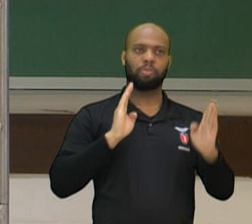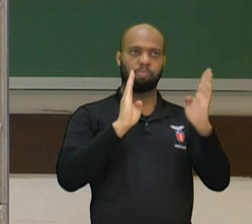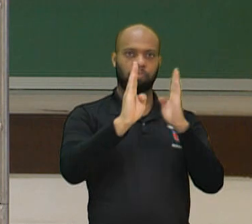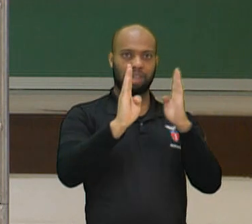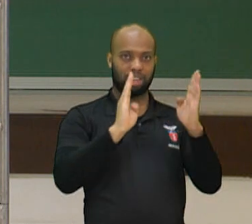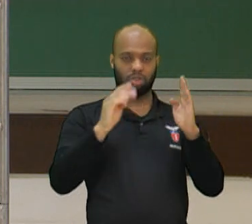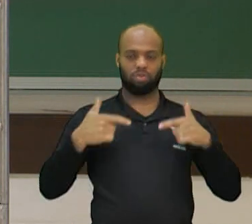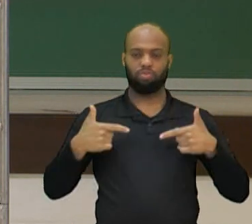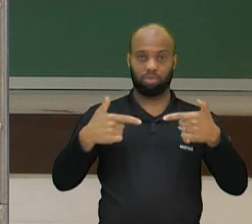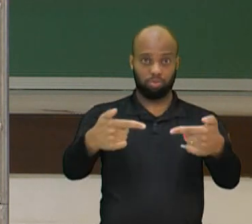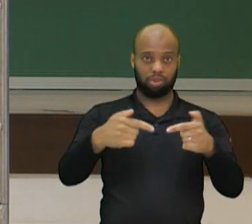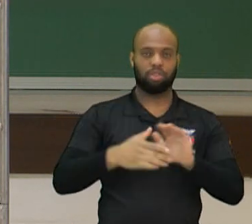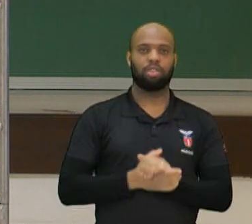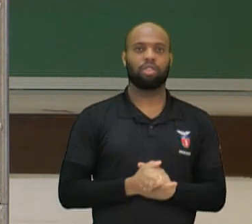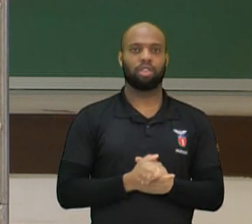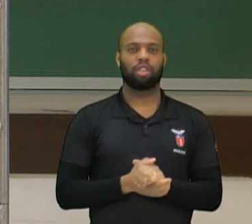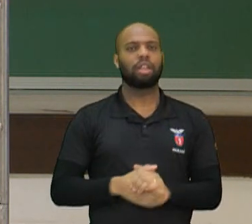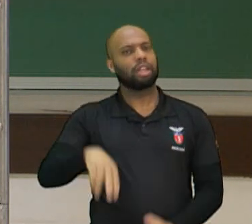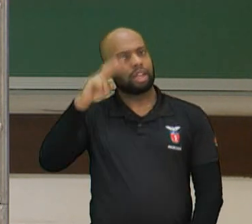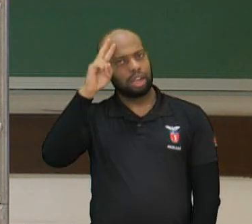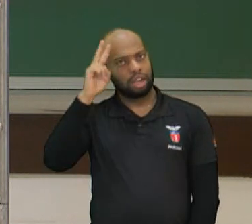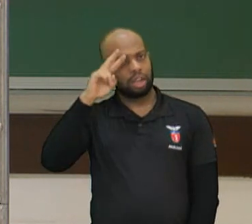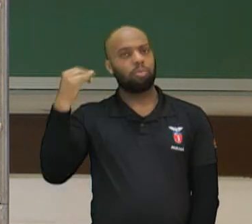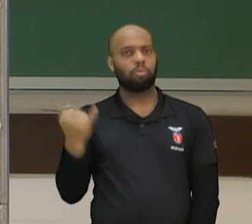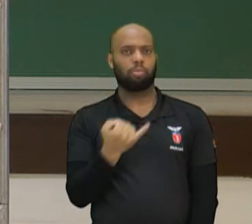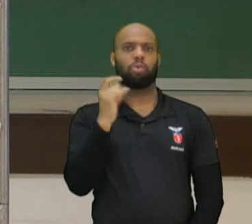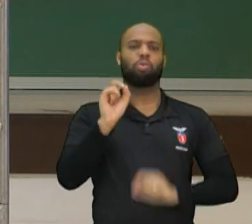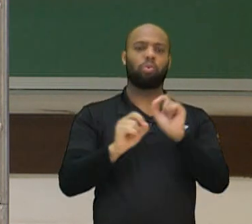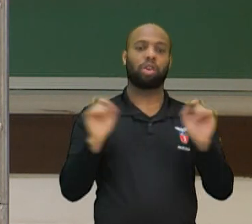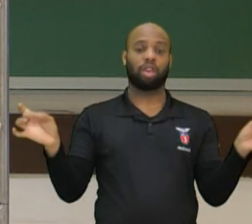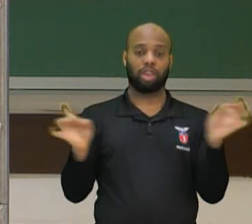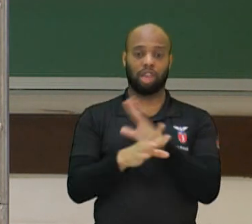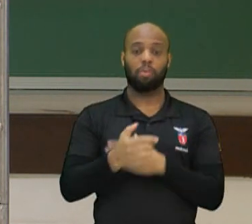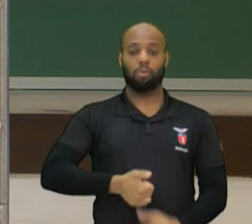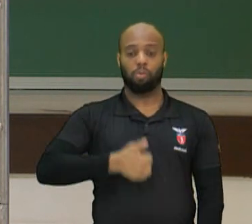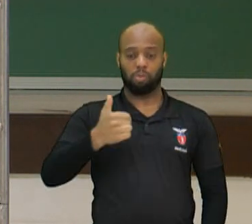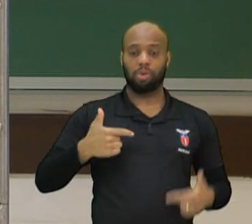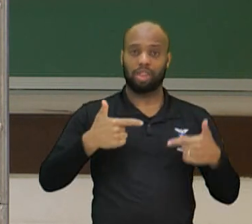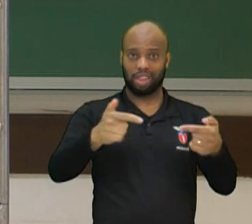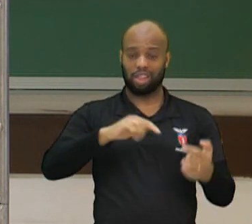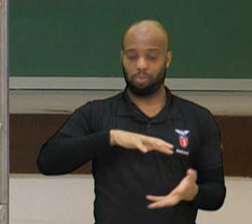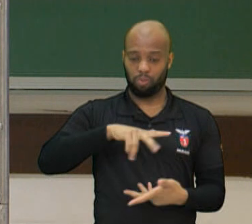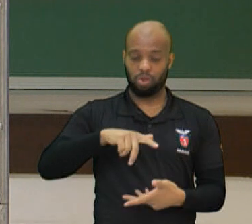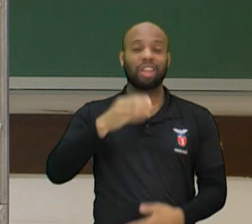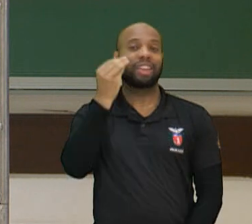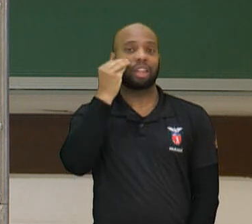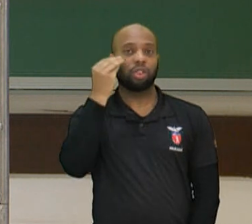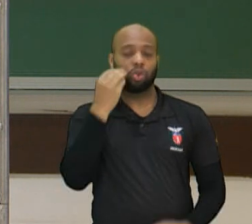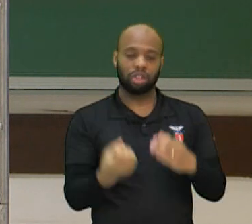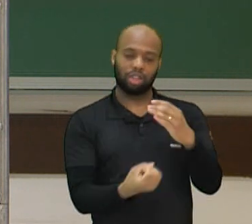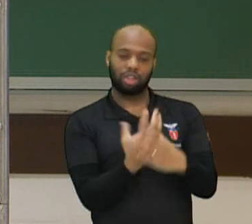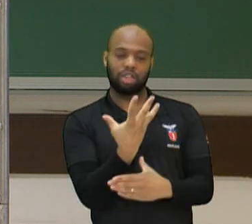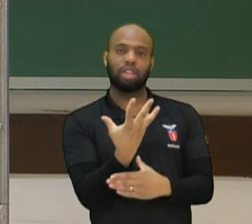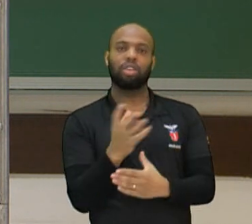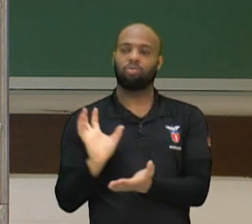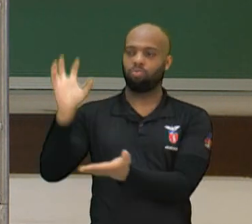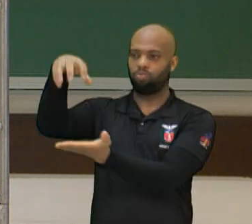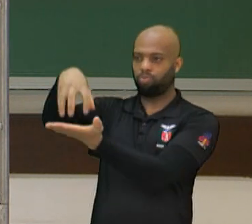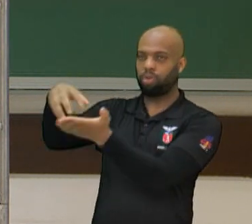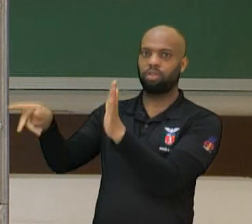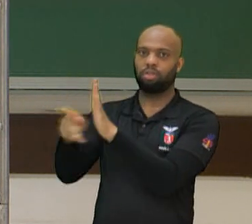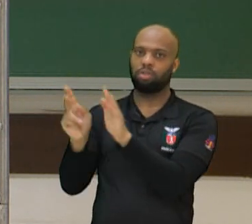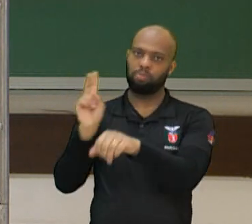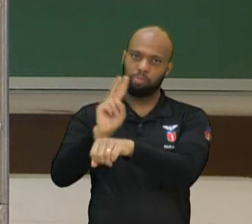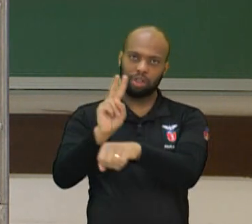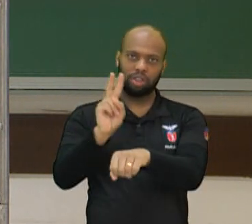entre guerras, nós lembramos que após a Primeira Guerra Mundial se tentou também fazer um órgão,